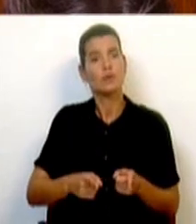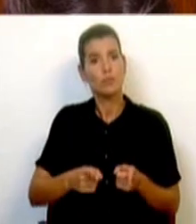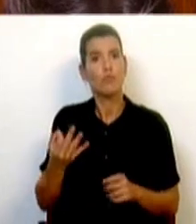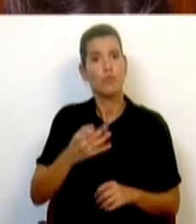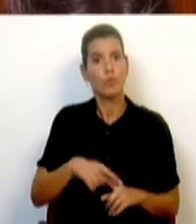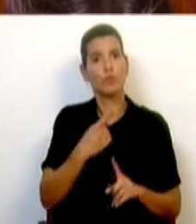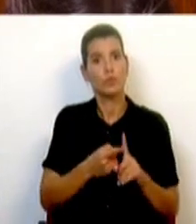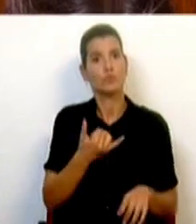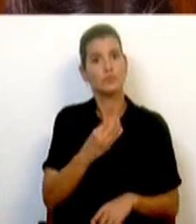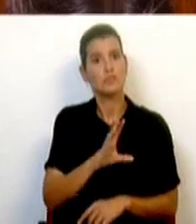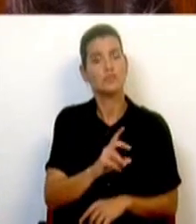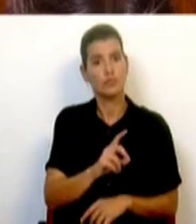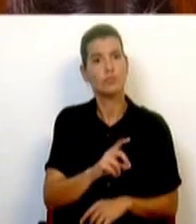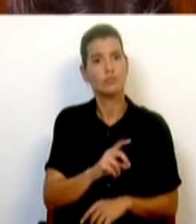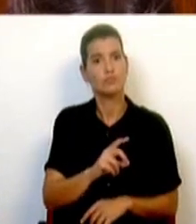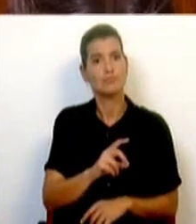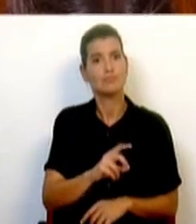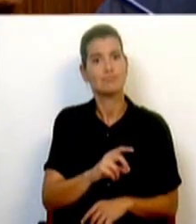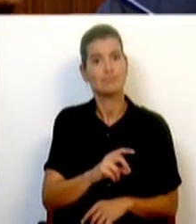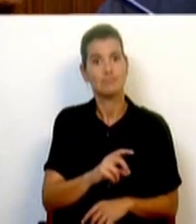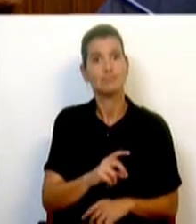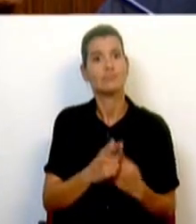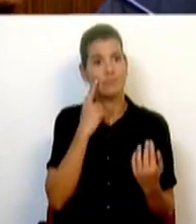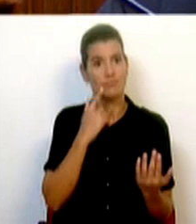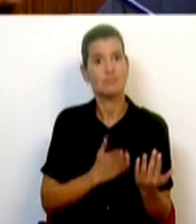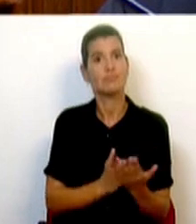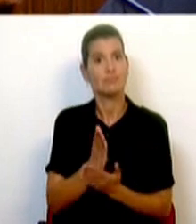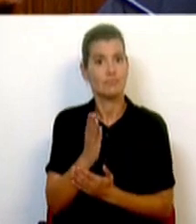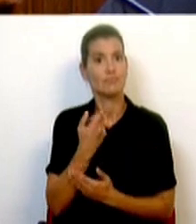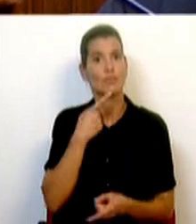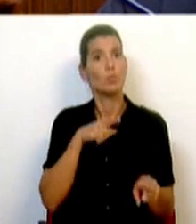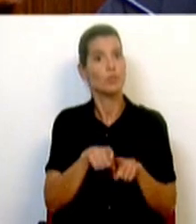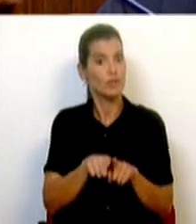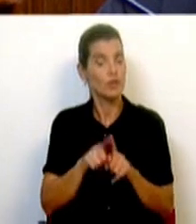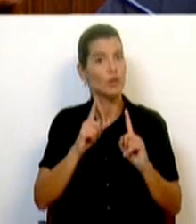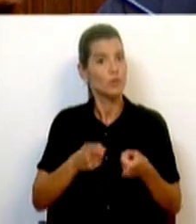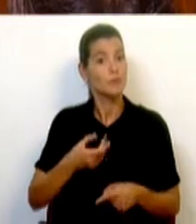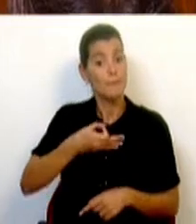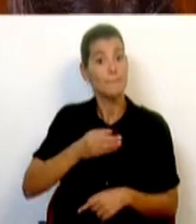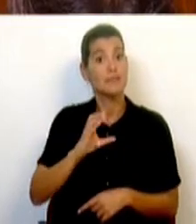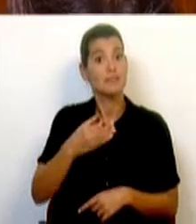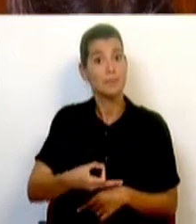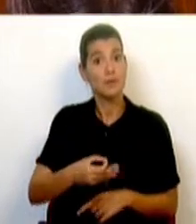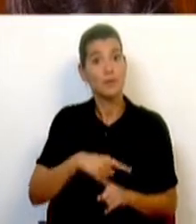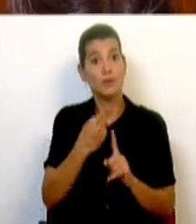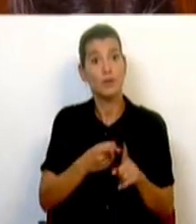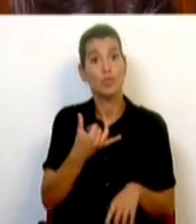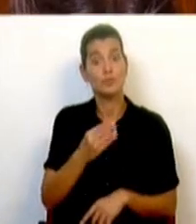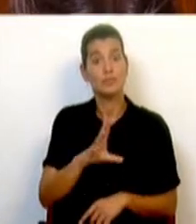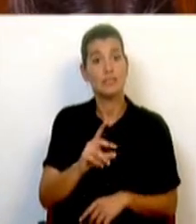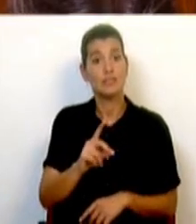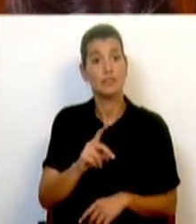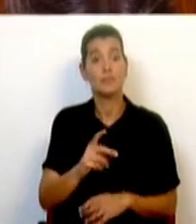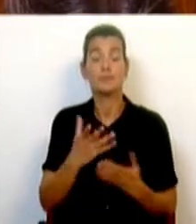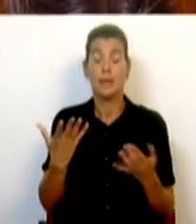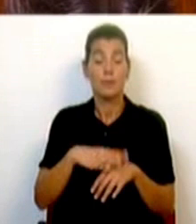em 2016 e prosseguimos a política que iniciámos com o PCP em 2016.